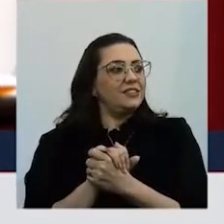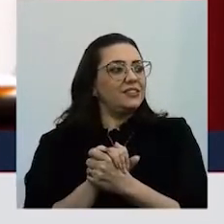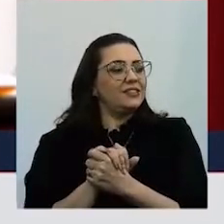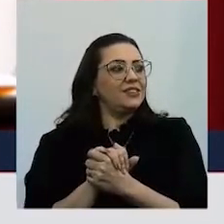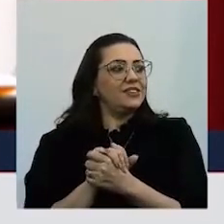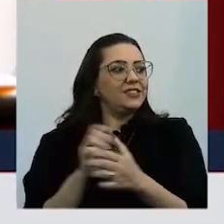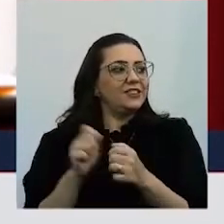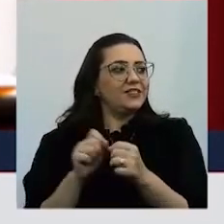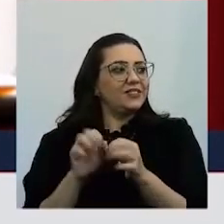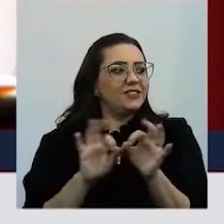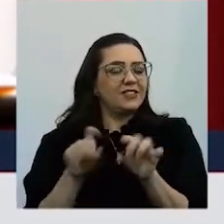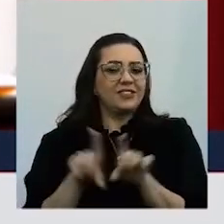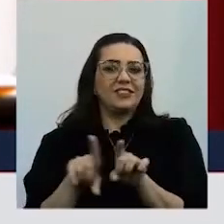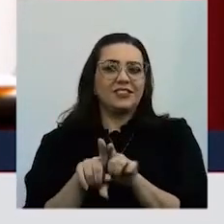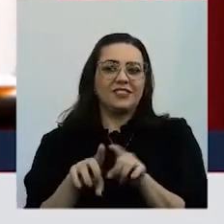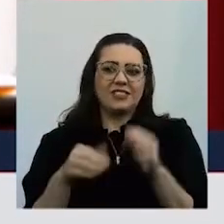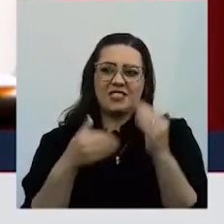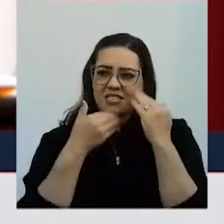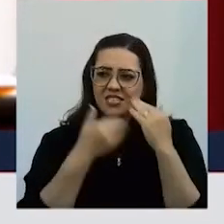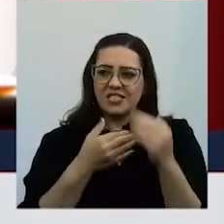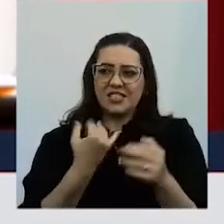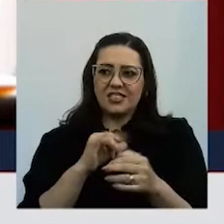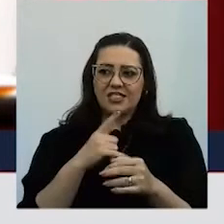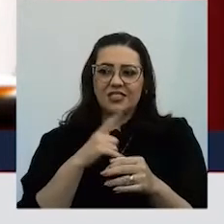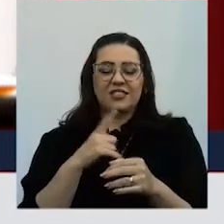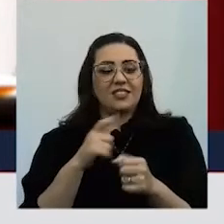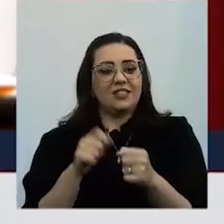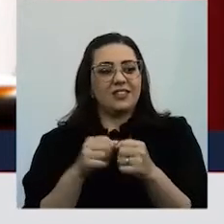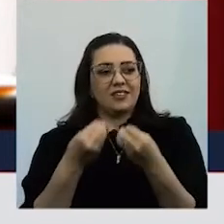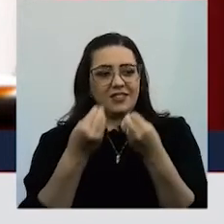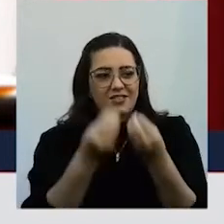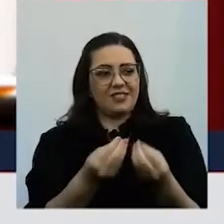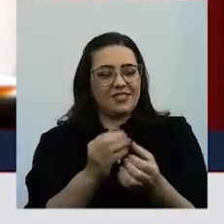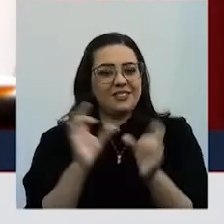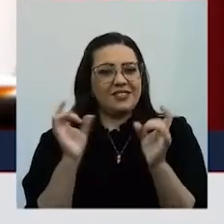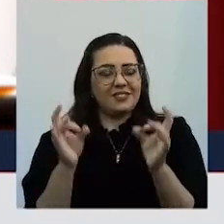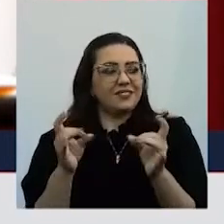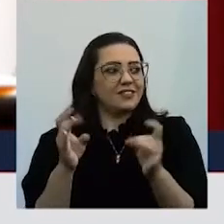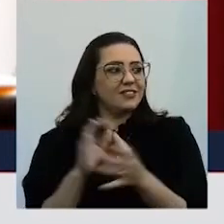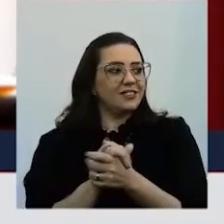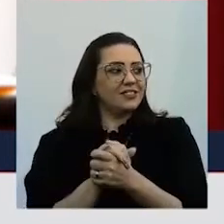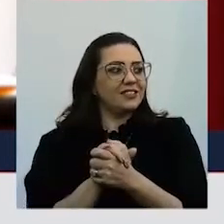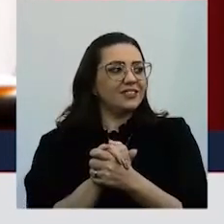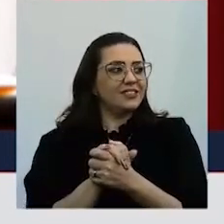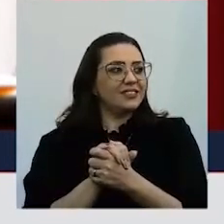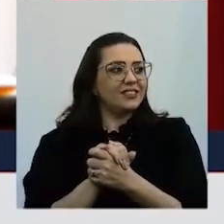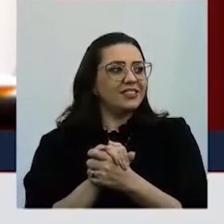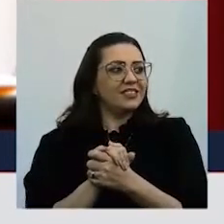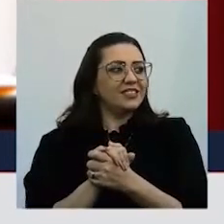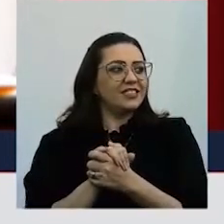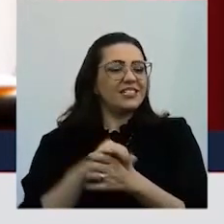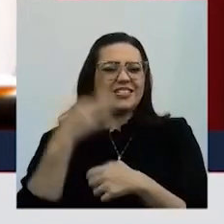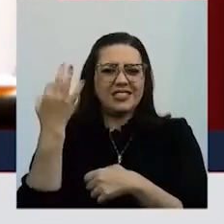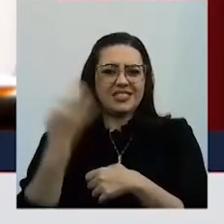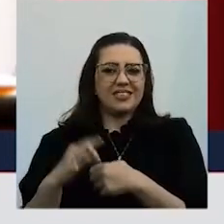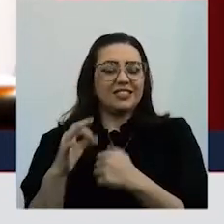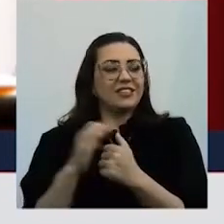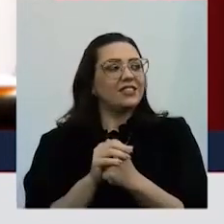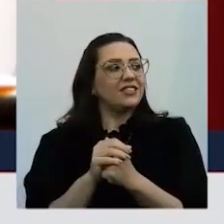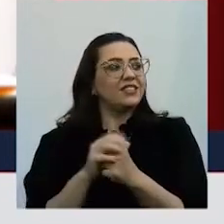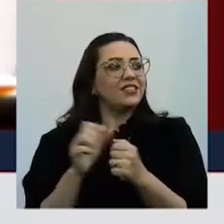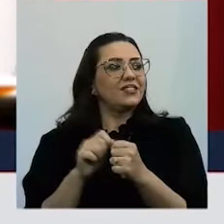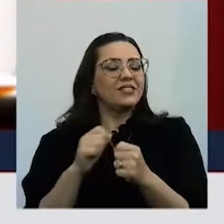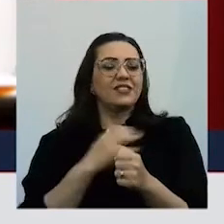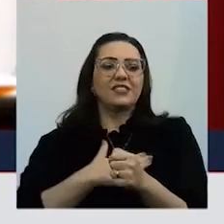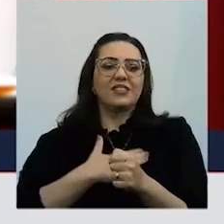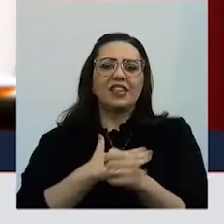fazer esse título, entregar esse título a você. Tenho certeza, essa felicidade